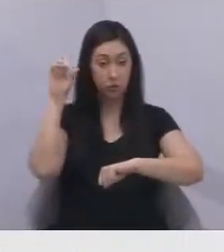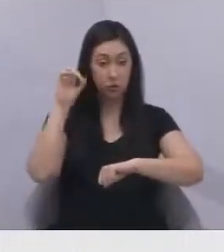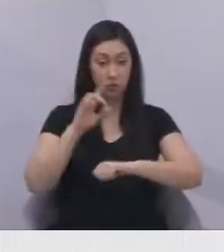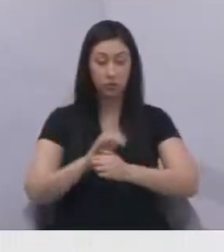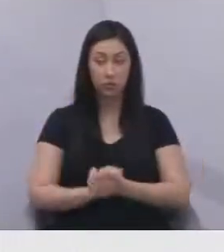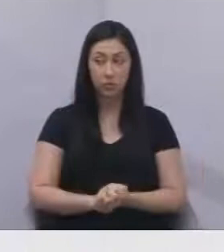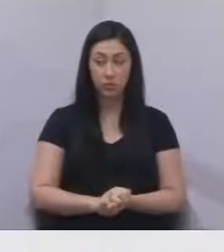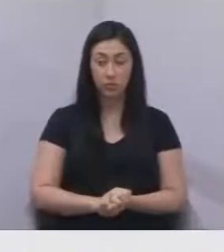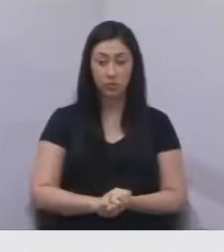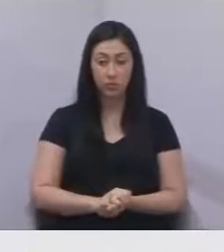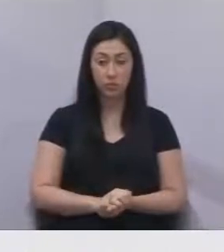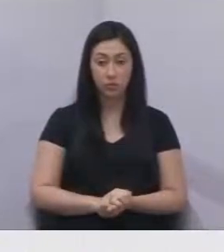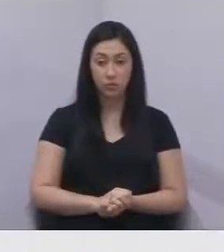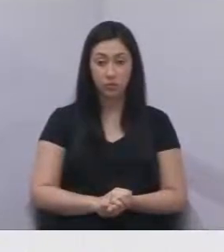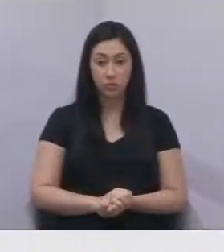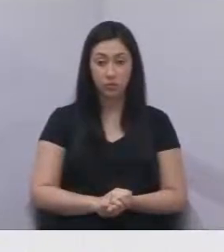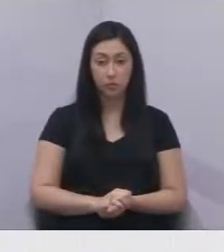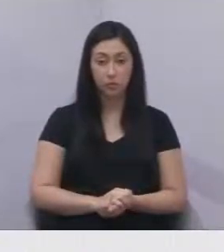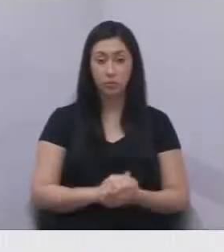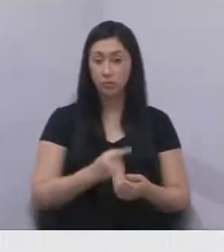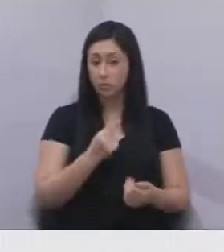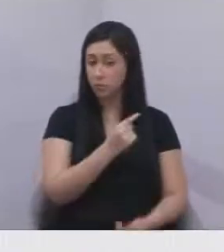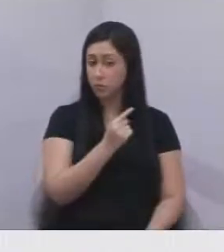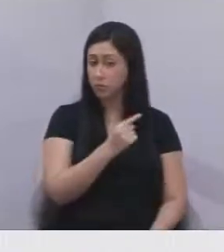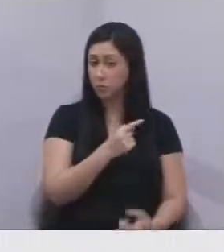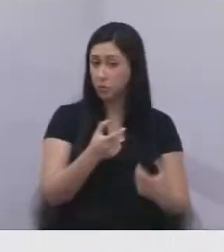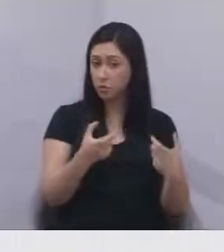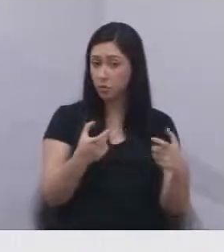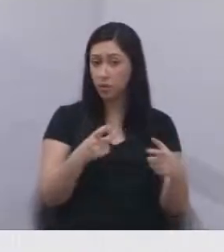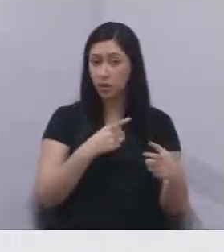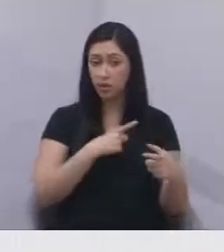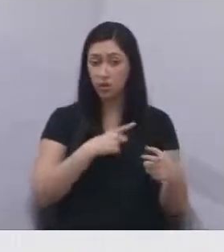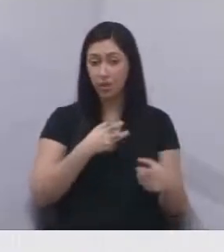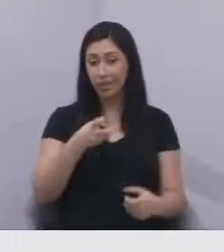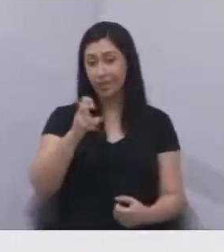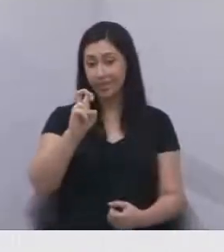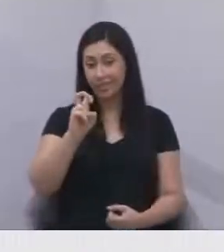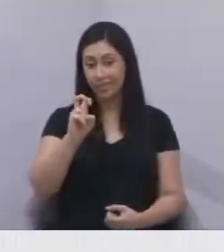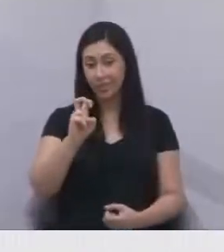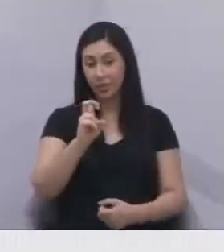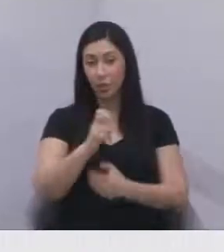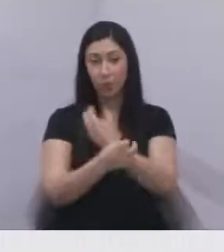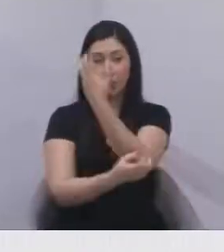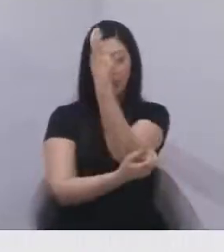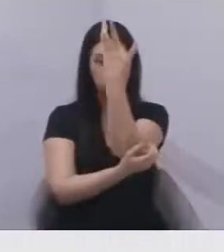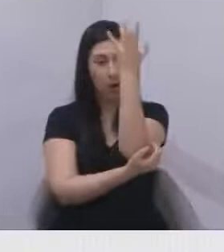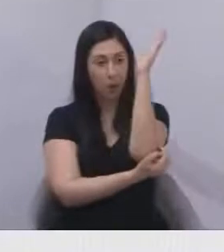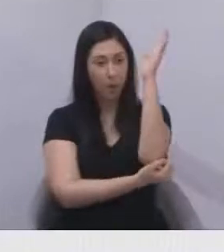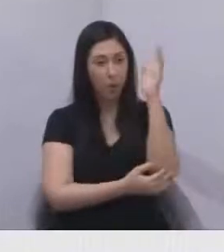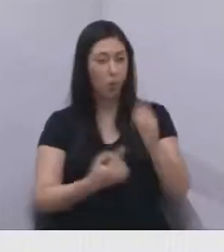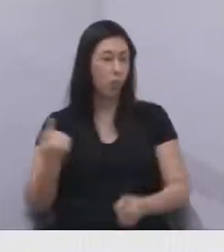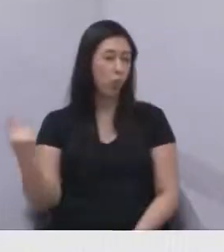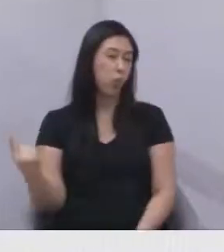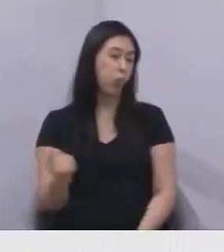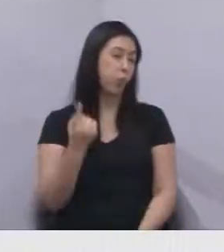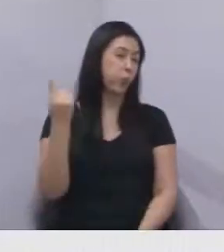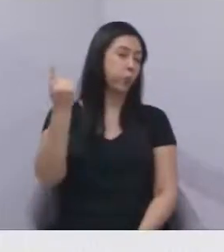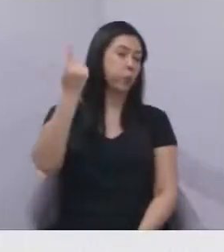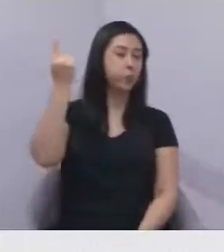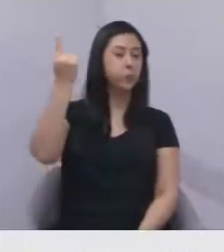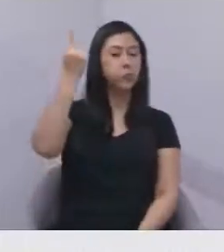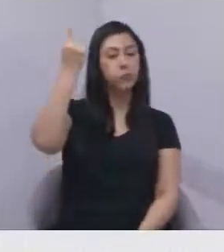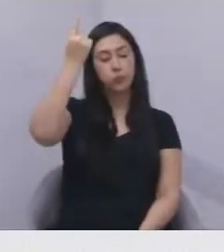aí, esse local aqui, ó, tinha esses 5 eucaliptos enormes, de grande.